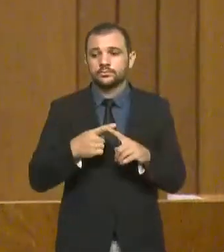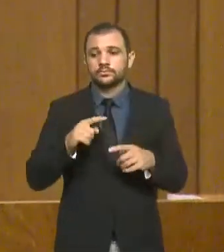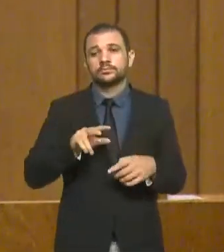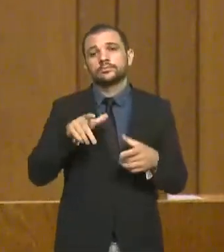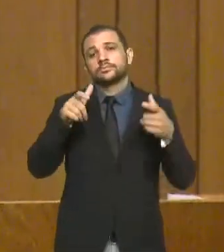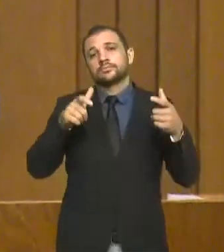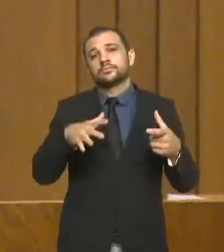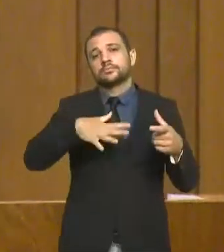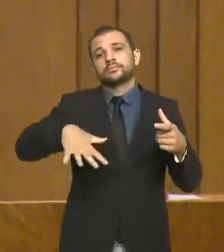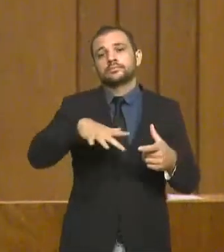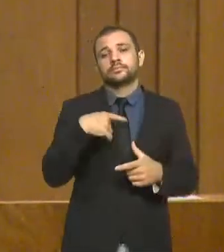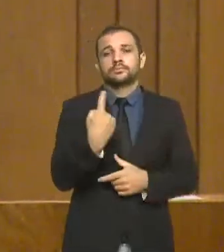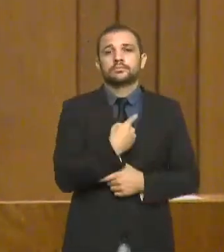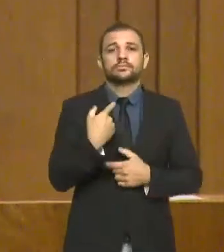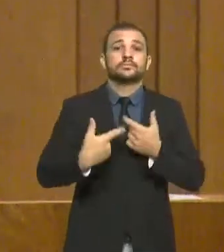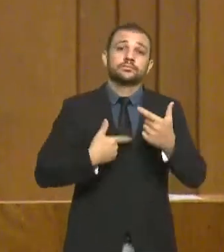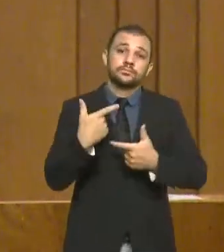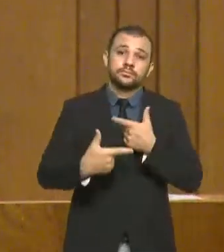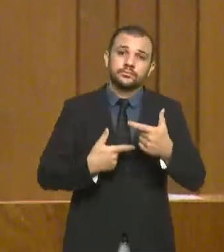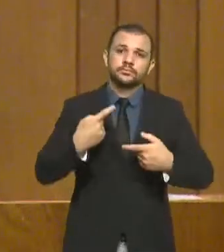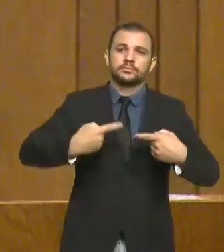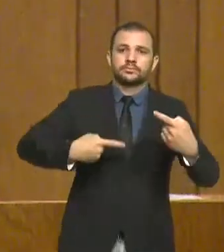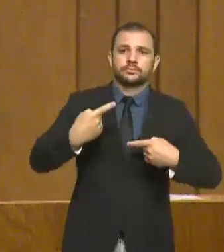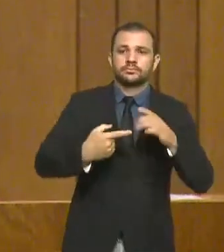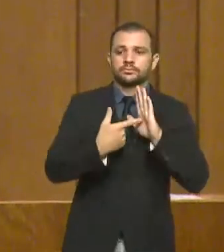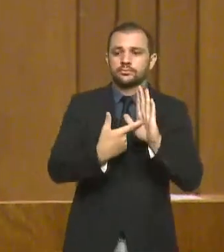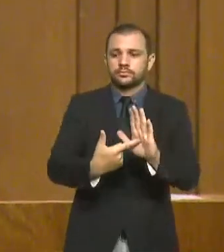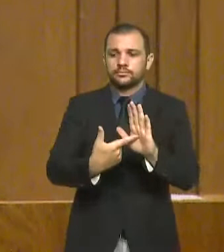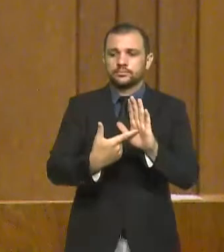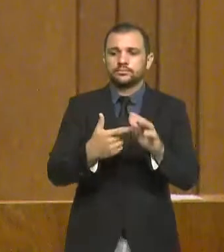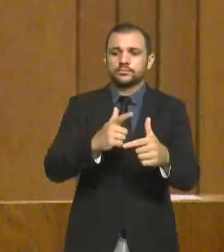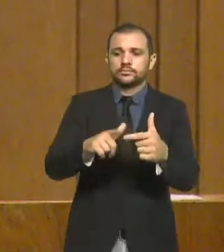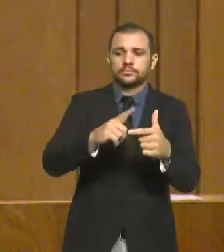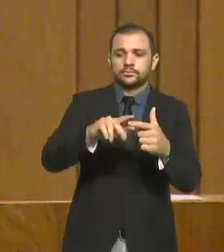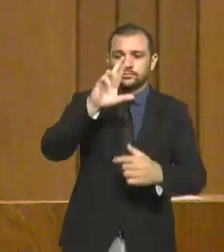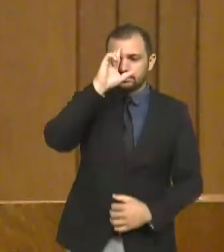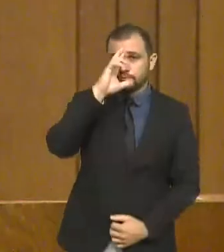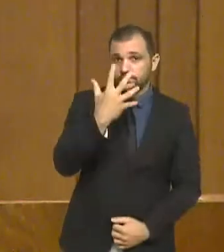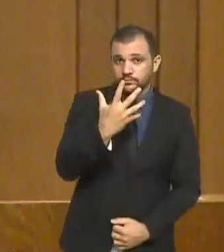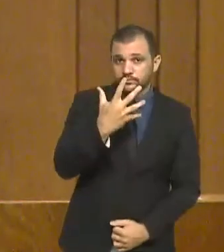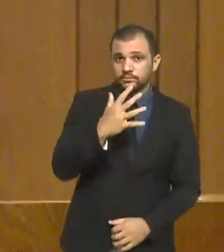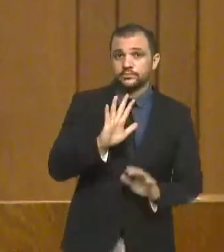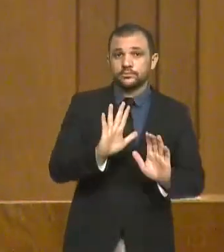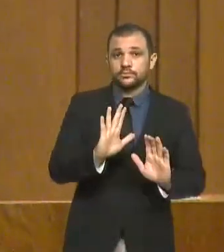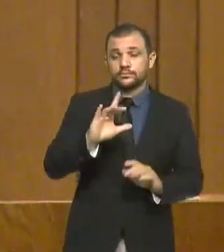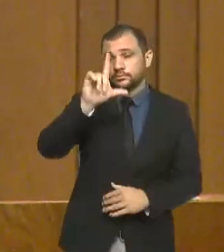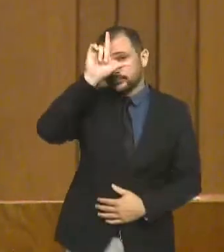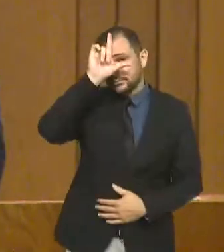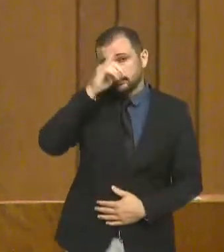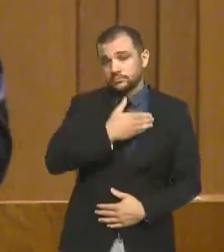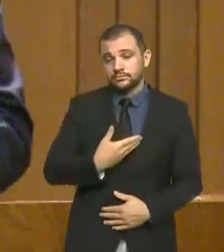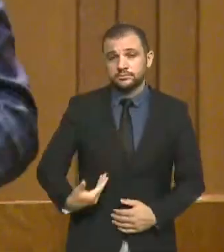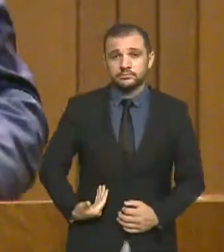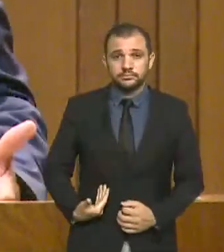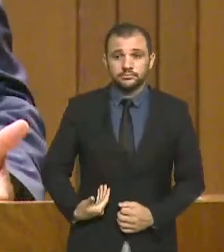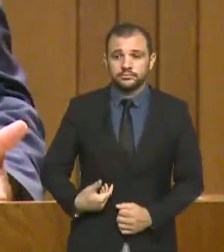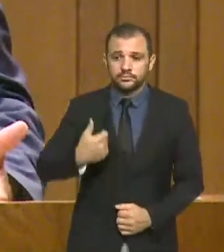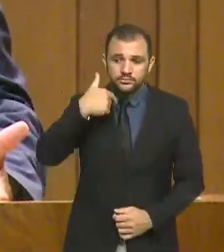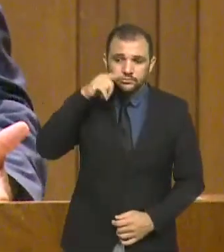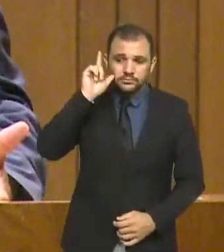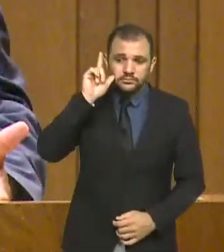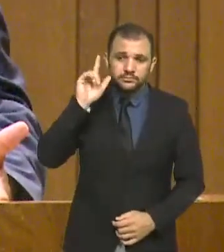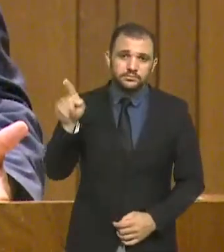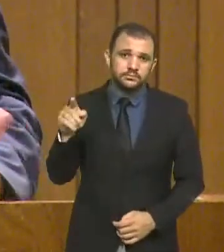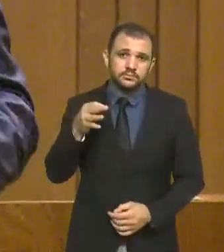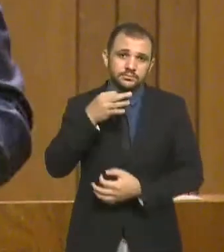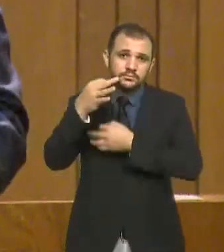debate, nosso local de apresentar soluções para os problemas, e o líder do governo, que como ontem não tinha argumento